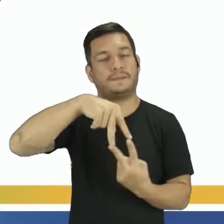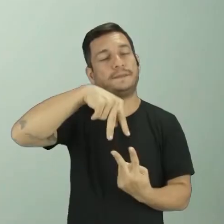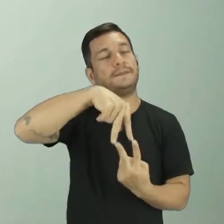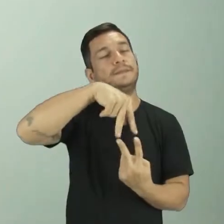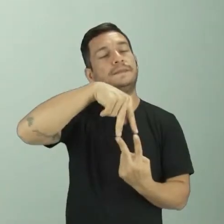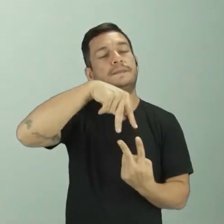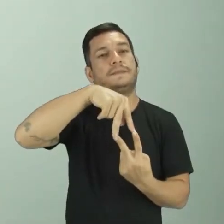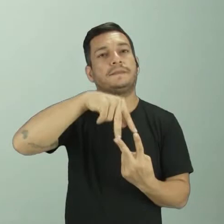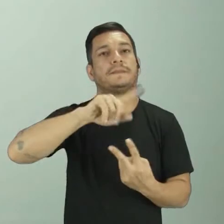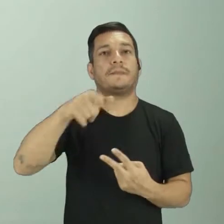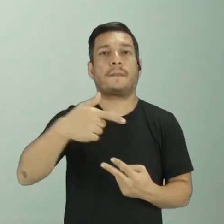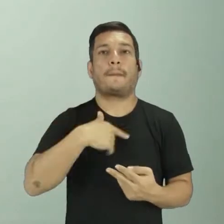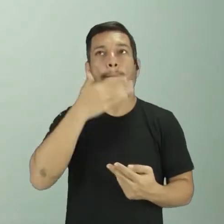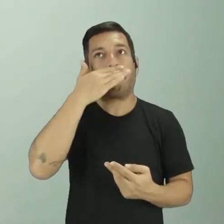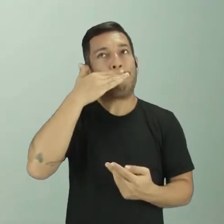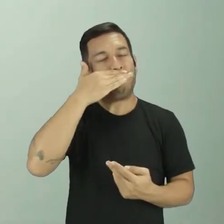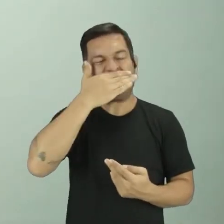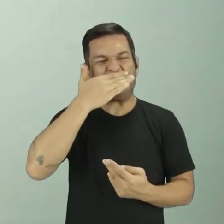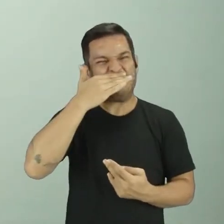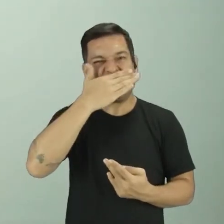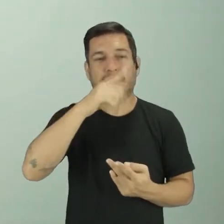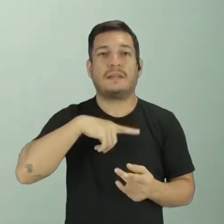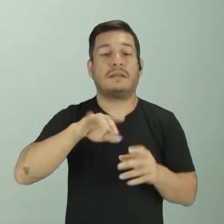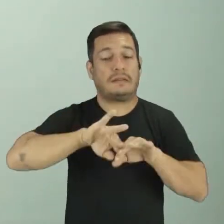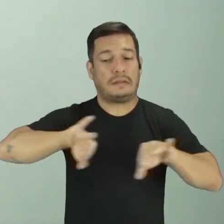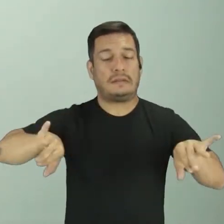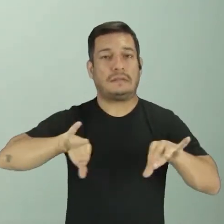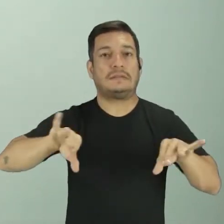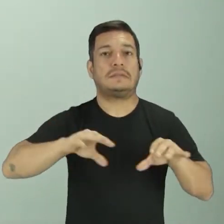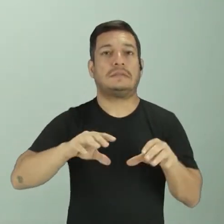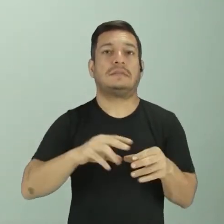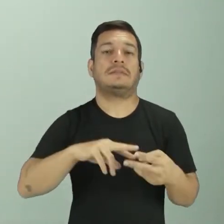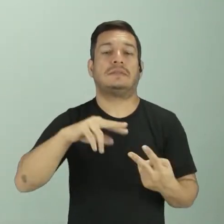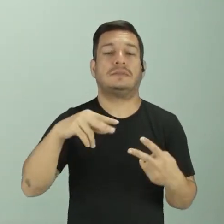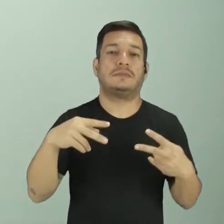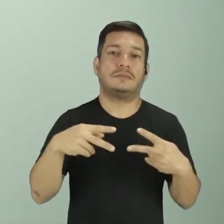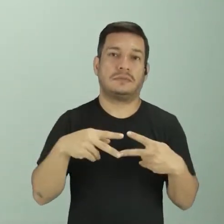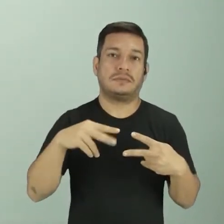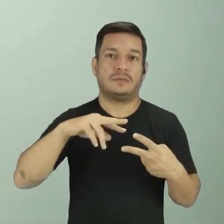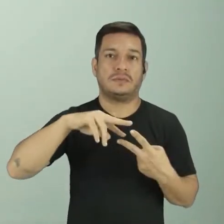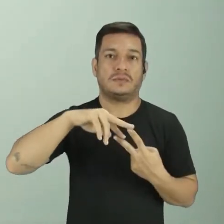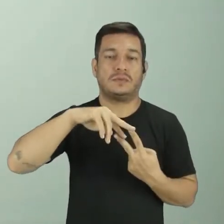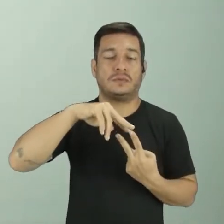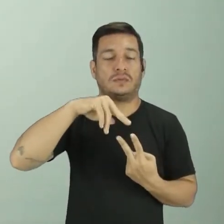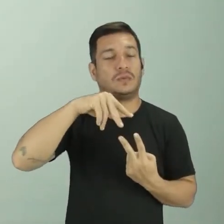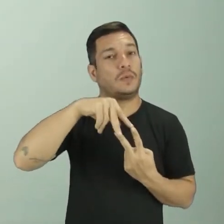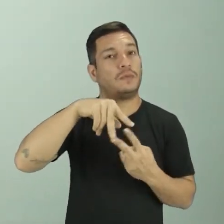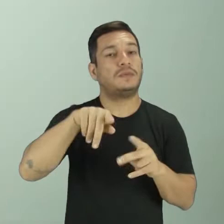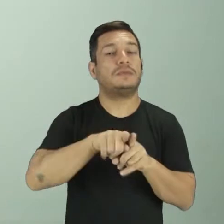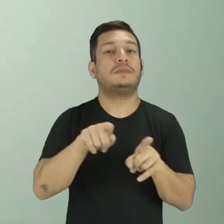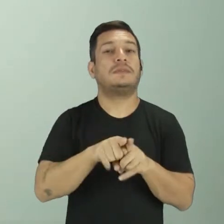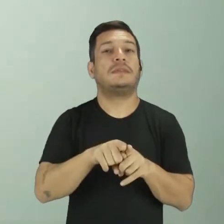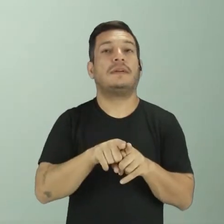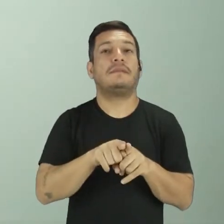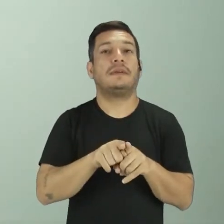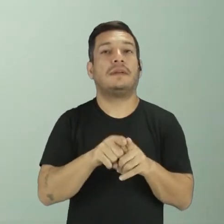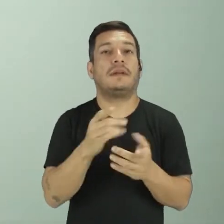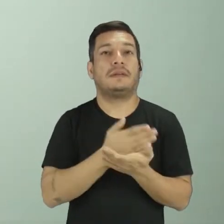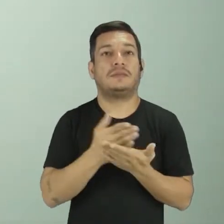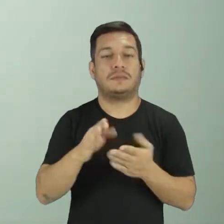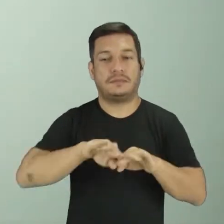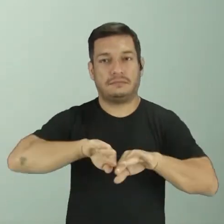na metáfase eles vão estar no fuso equatorial, separação desses cromossomos na anáfase, na telófase a gente